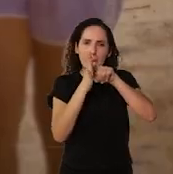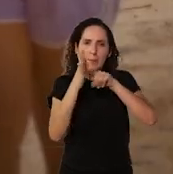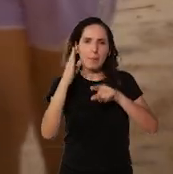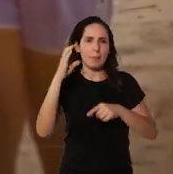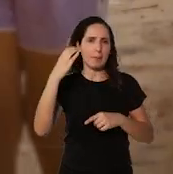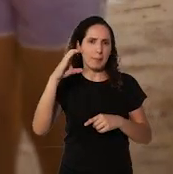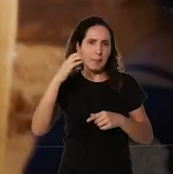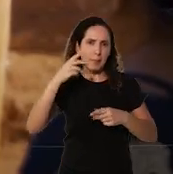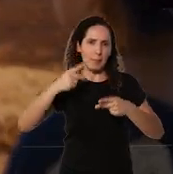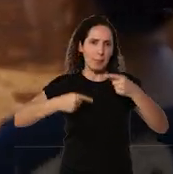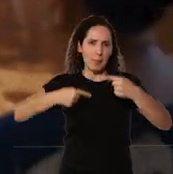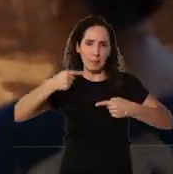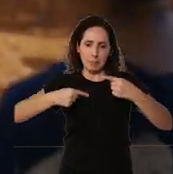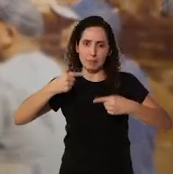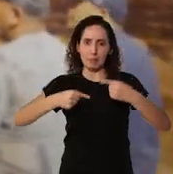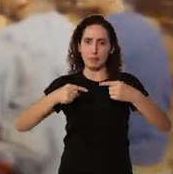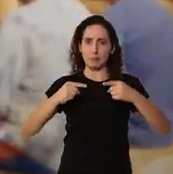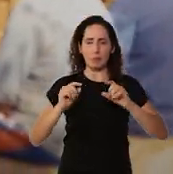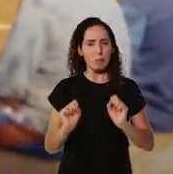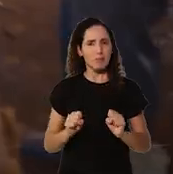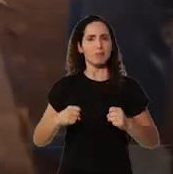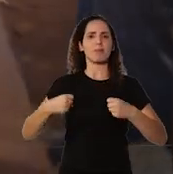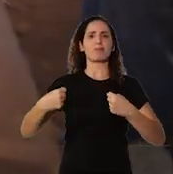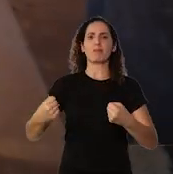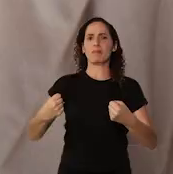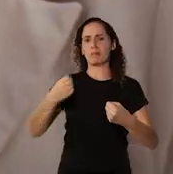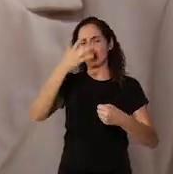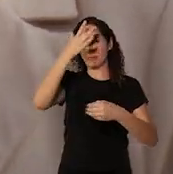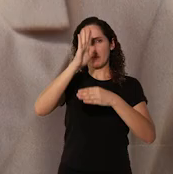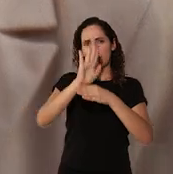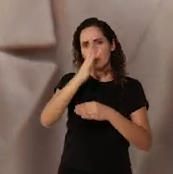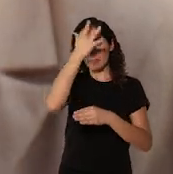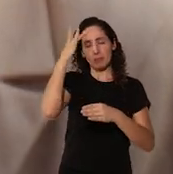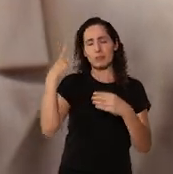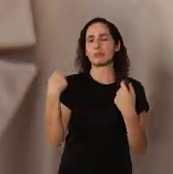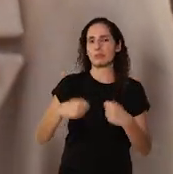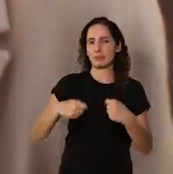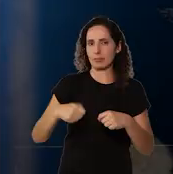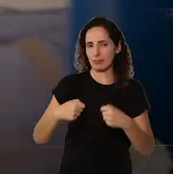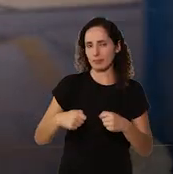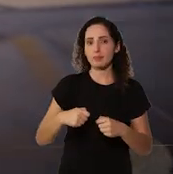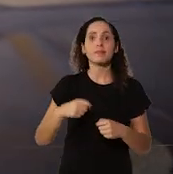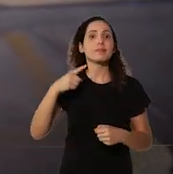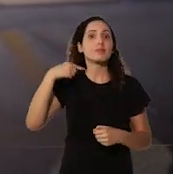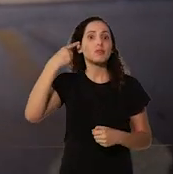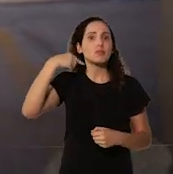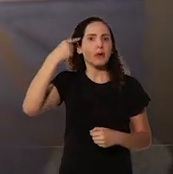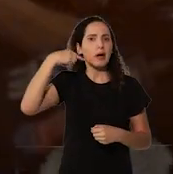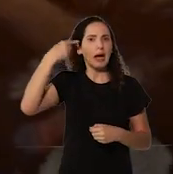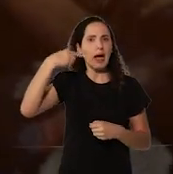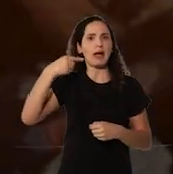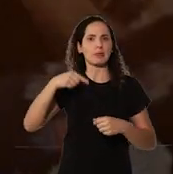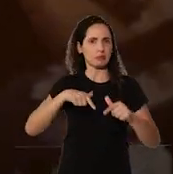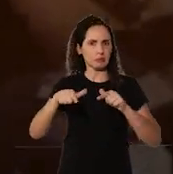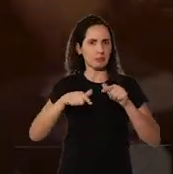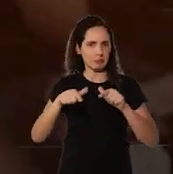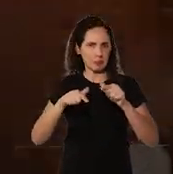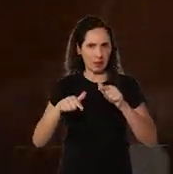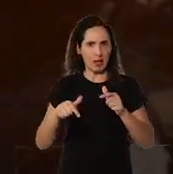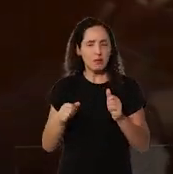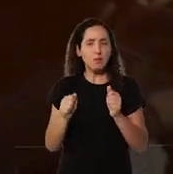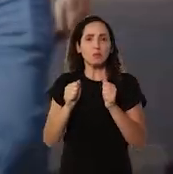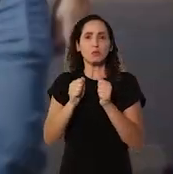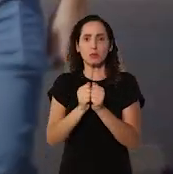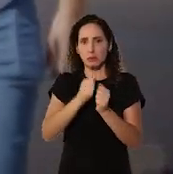político. Defende o direito à moradia das pessoas que mais precisam. Rock é ação. Advogado atuante, chegou junto